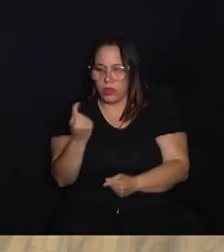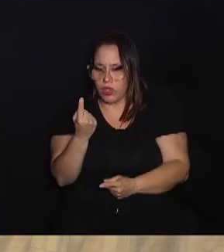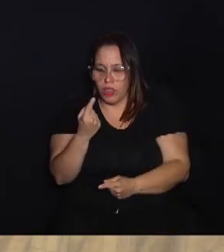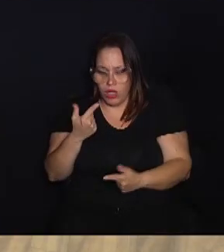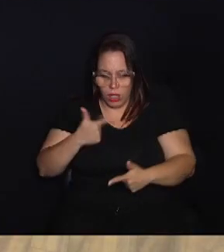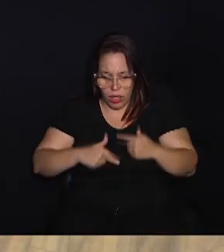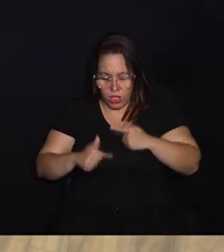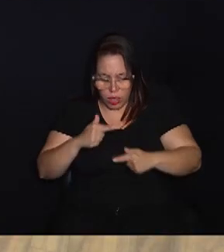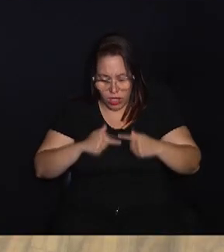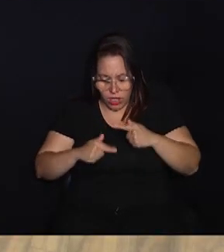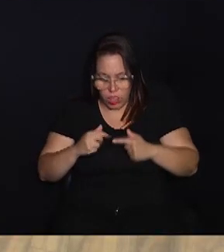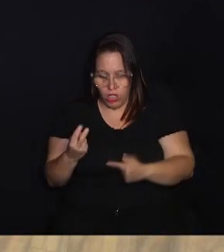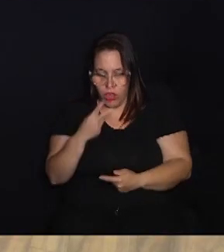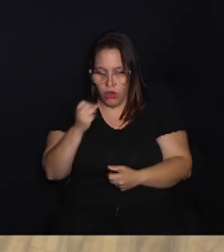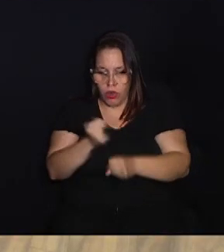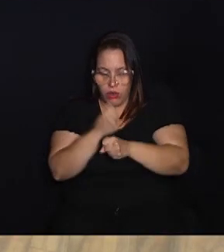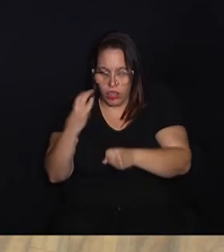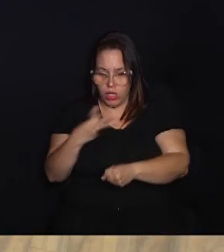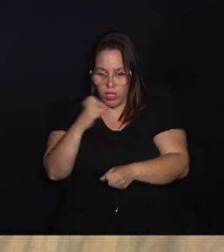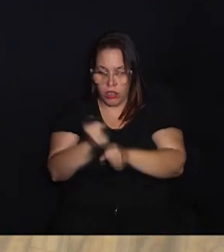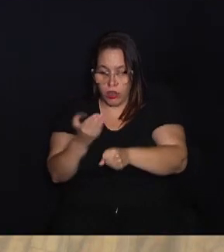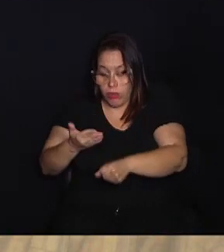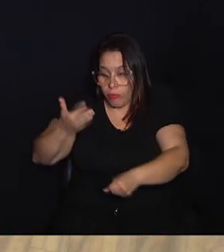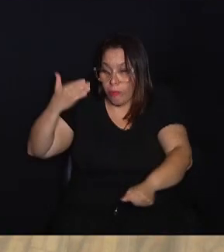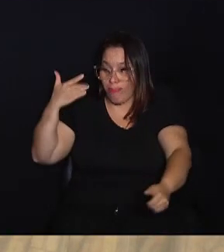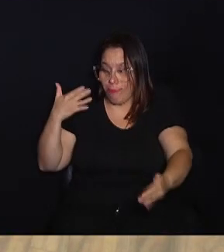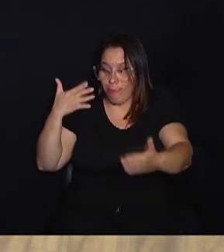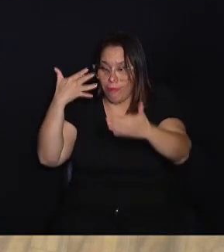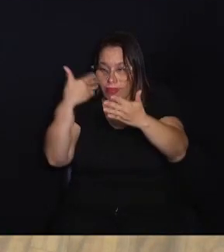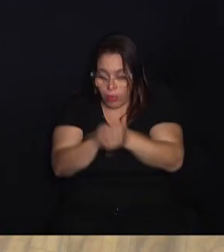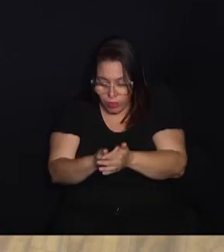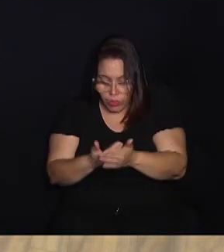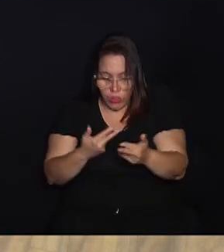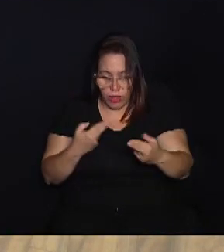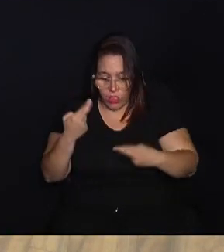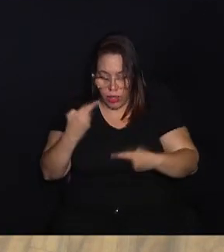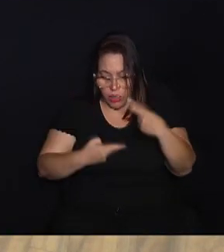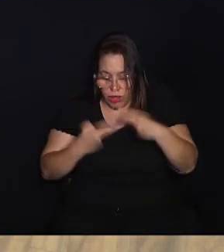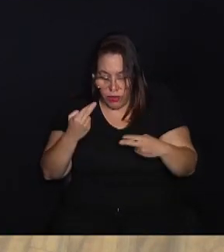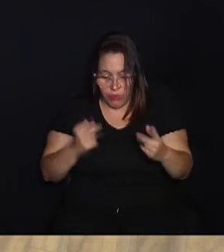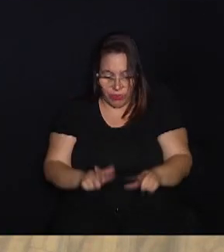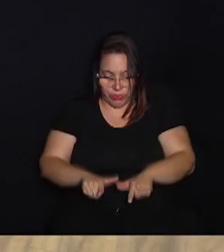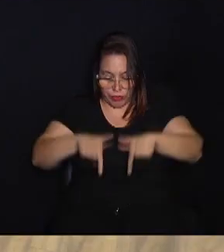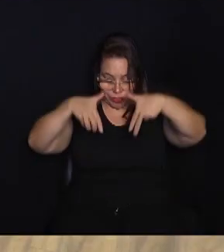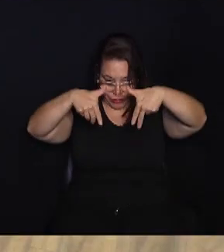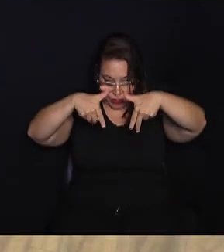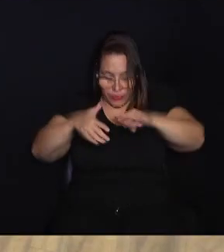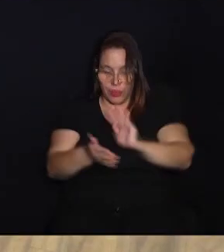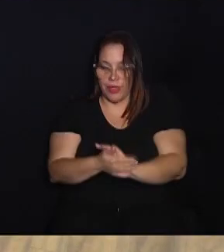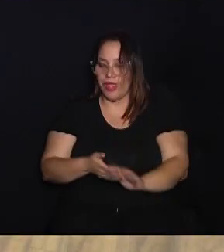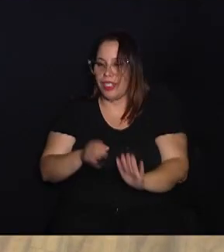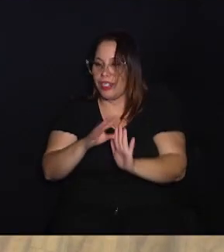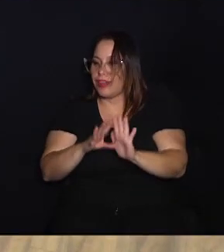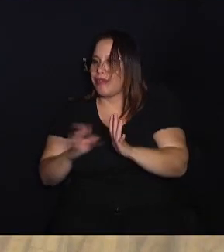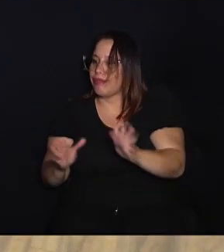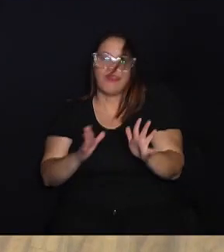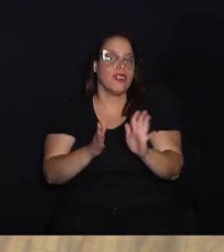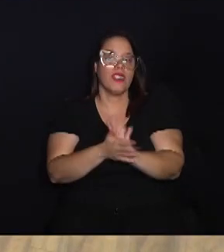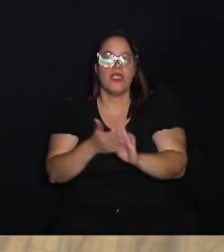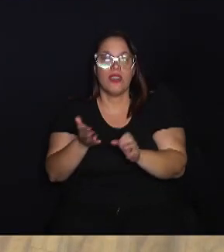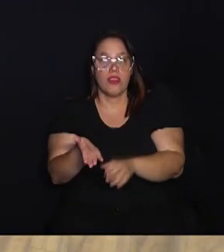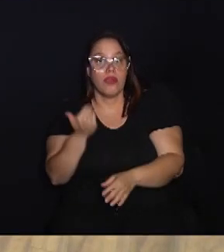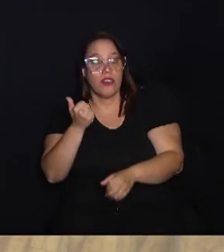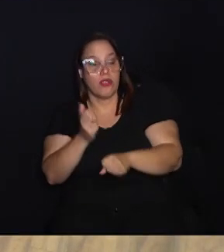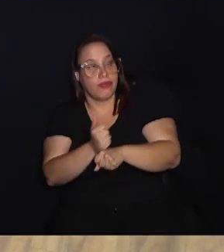de 20, 30 anos atrás para essa de hoje, essa relação com as telas? Seja bem-vindo ao programa Questão de Ordem. Eu que agradeço. Antes quero